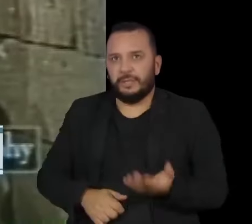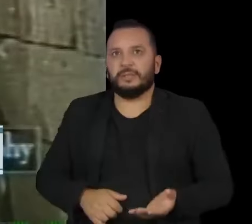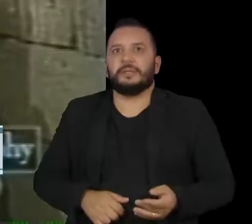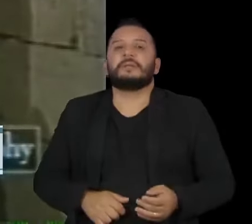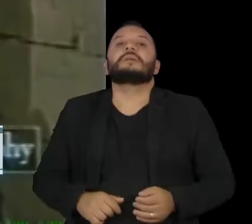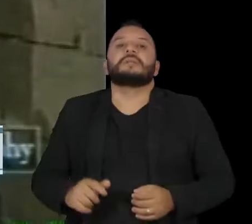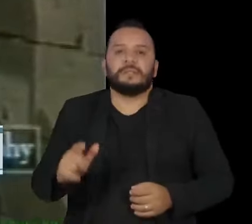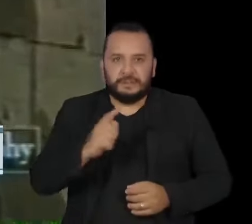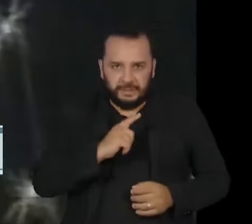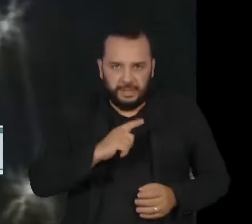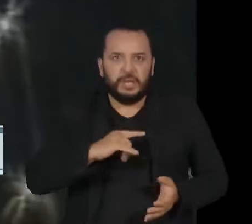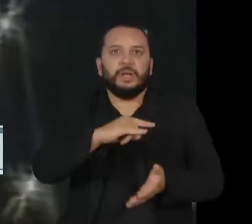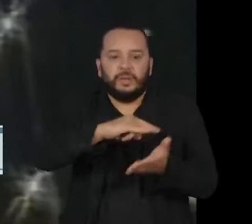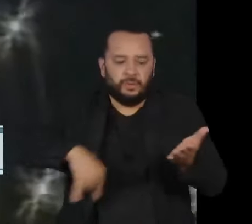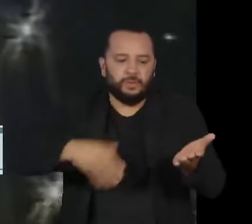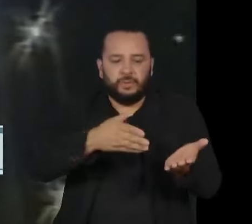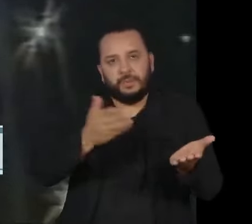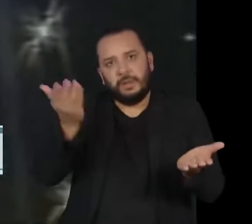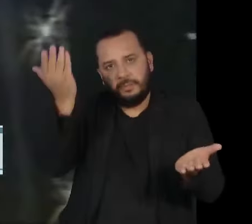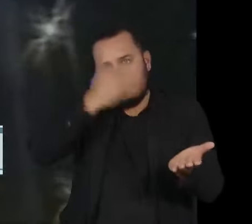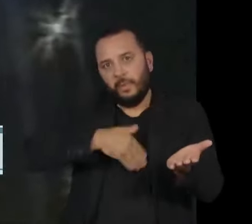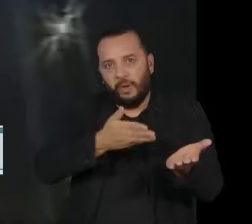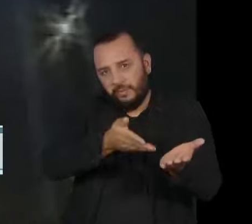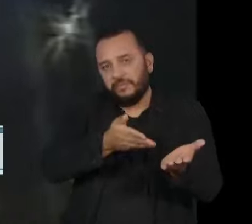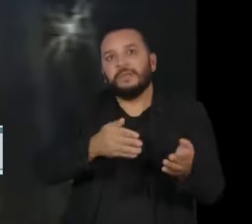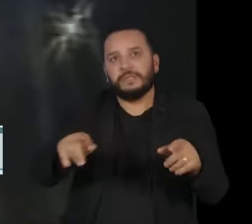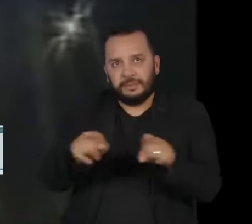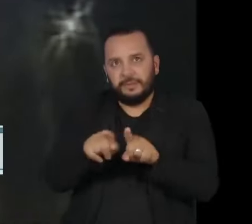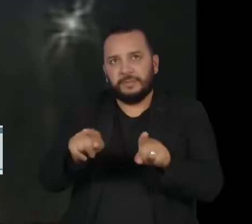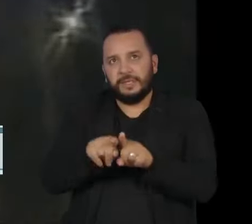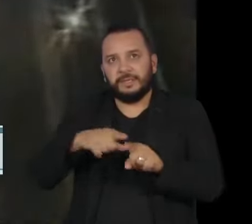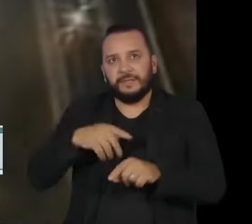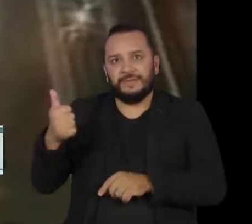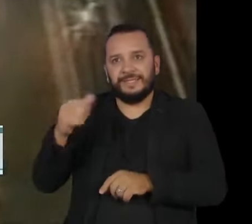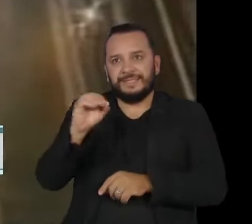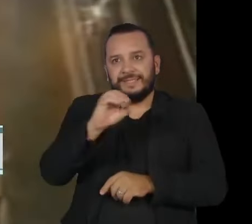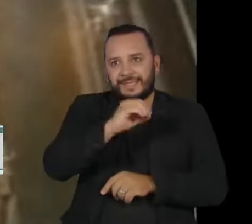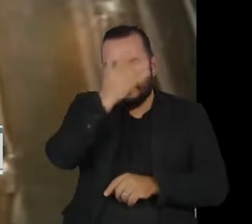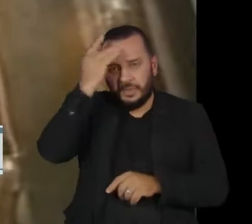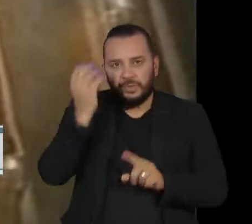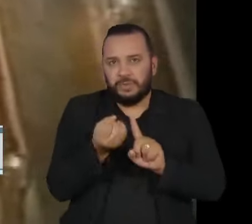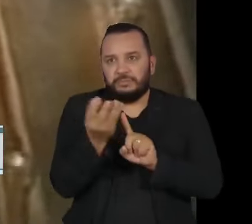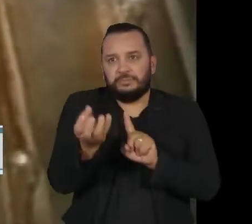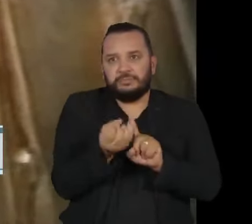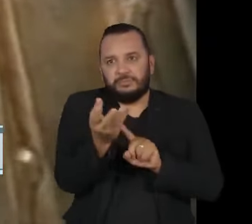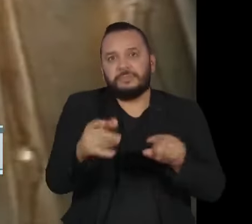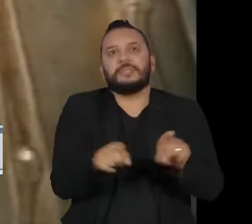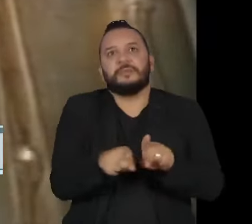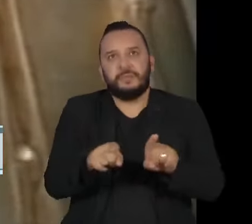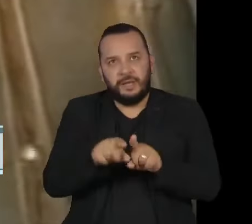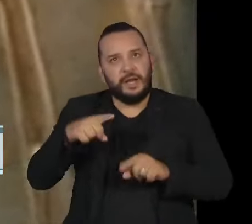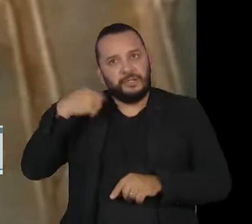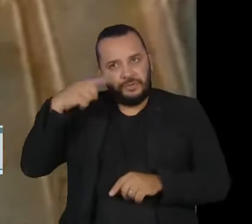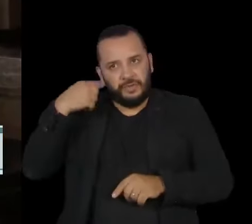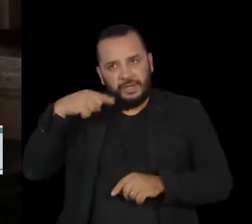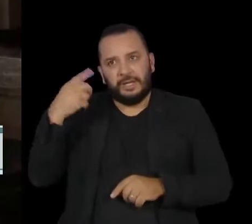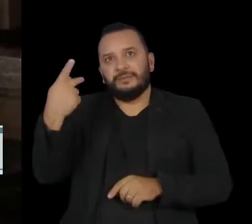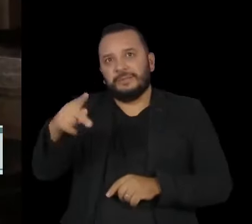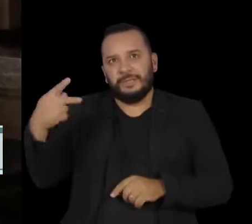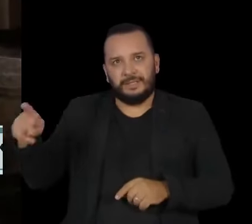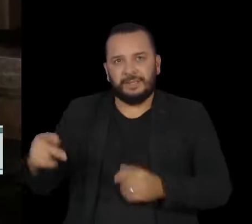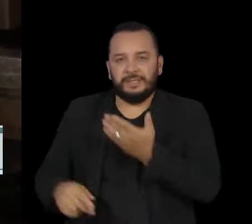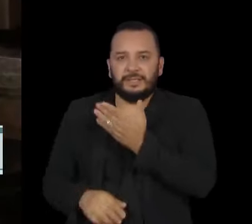relatos das mulheres o the guardian ouviu ser C de 100 pessoas inclusive os advogados do mágico